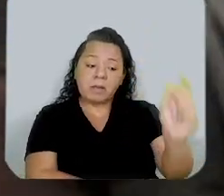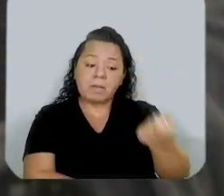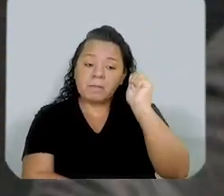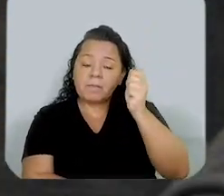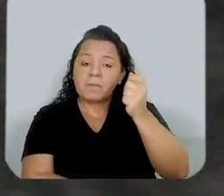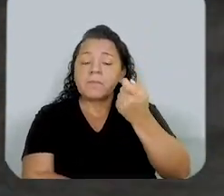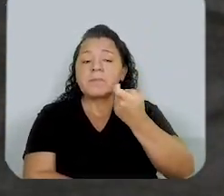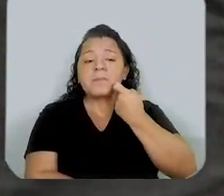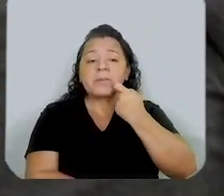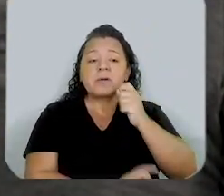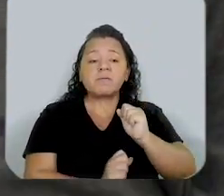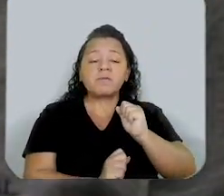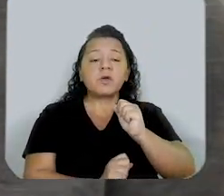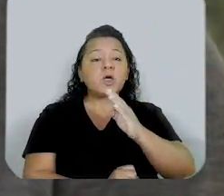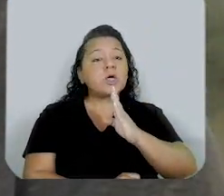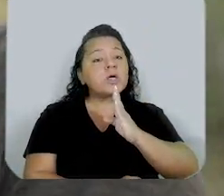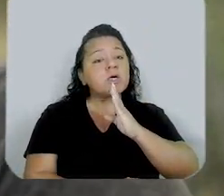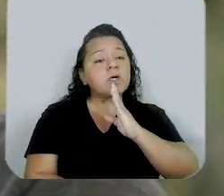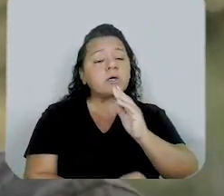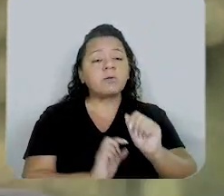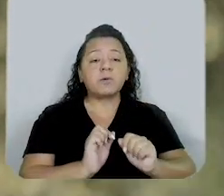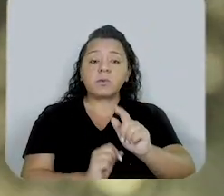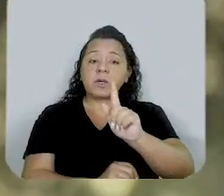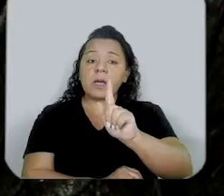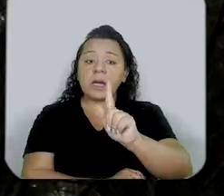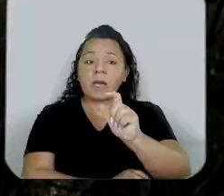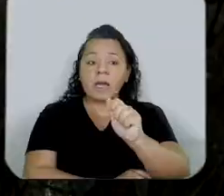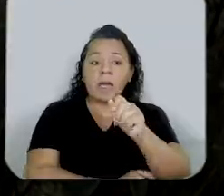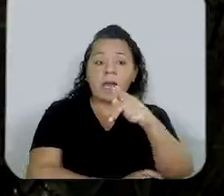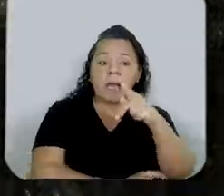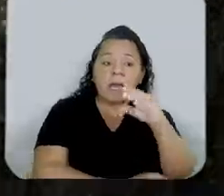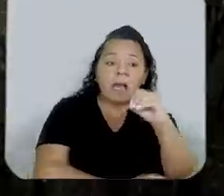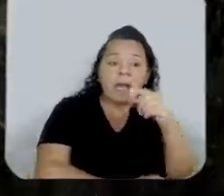você tá ali, né? Junto com ele você vai aprendendo.